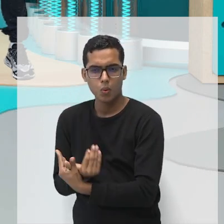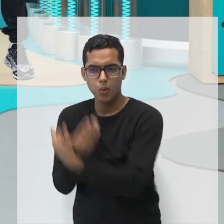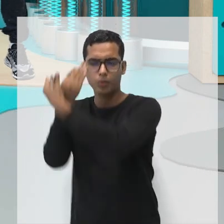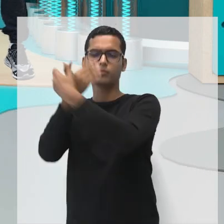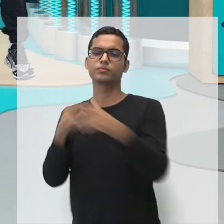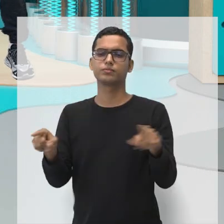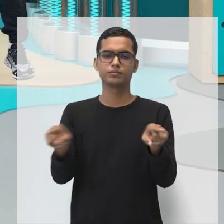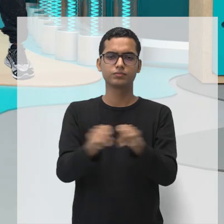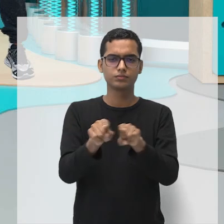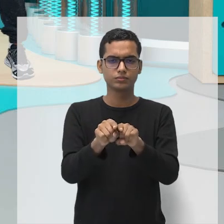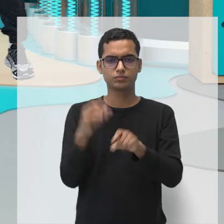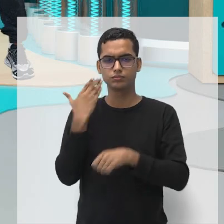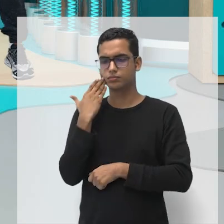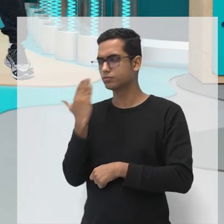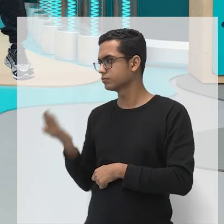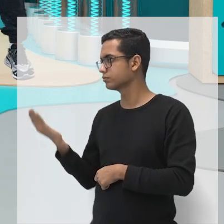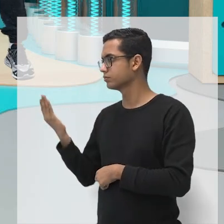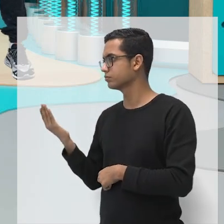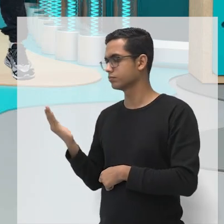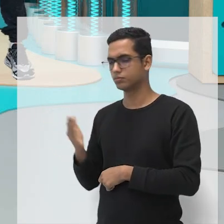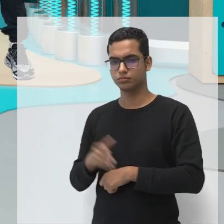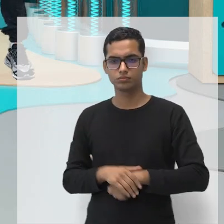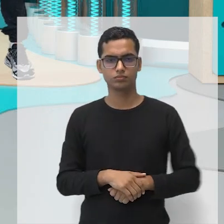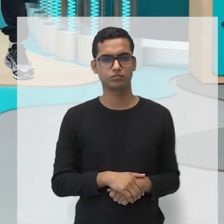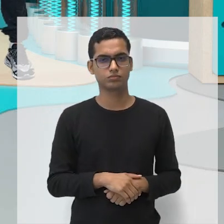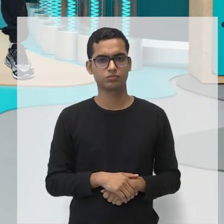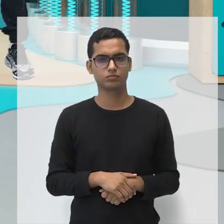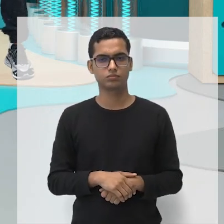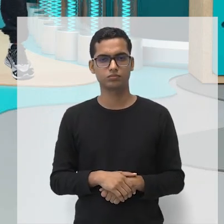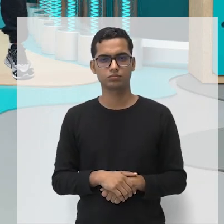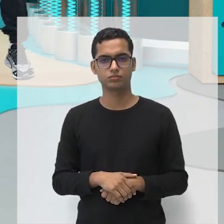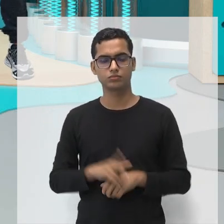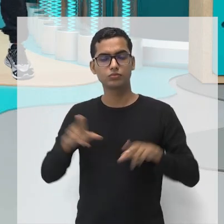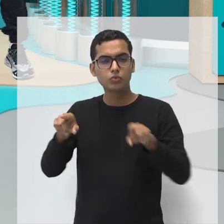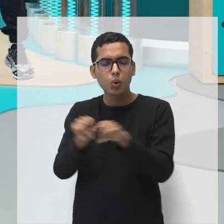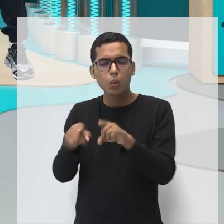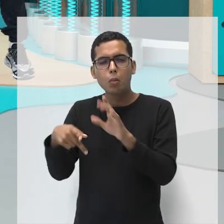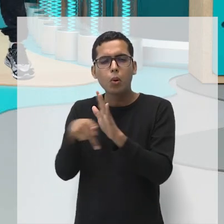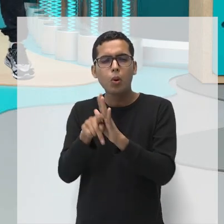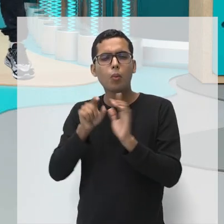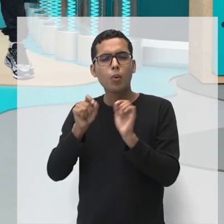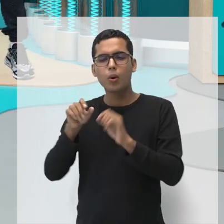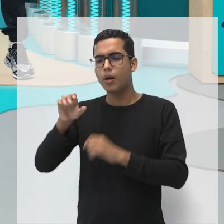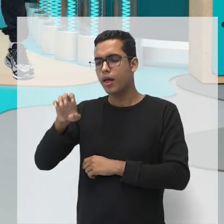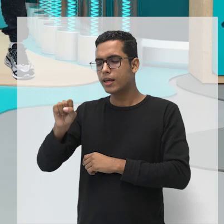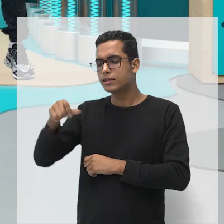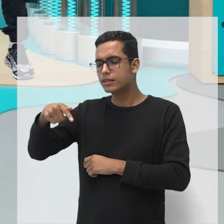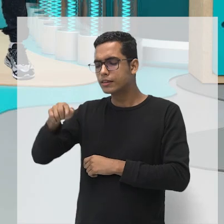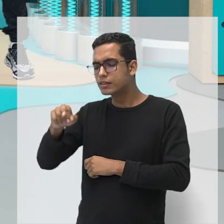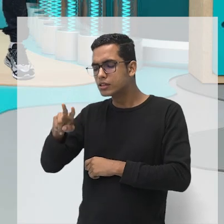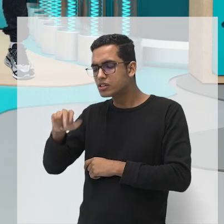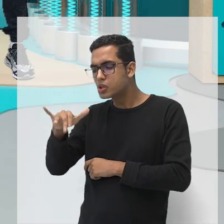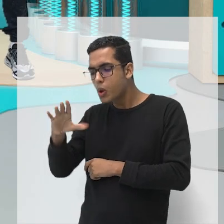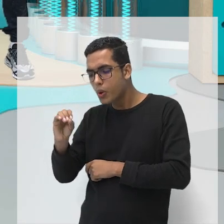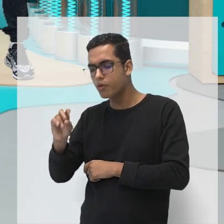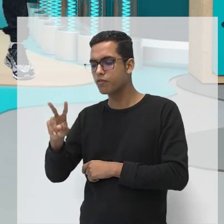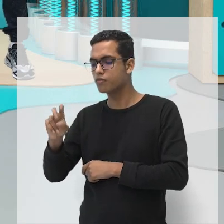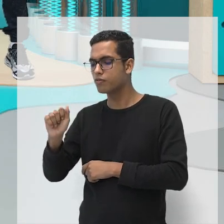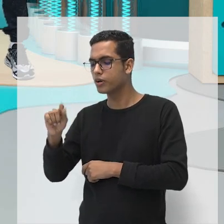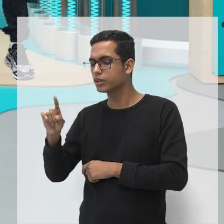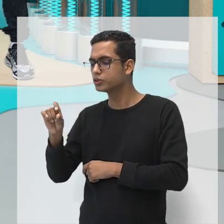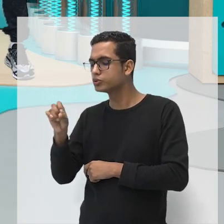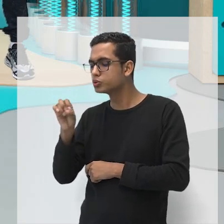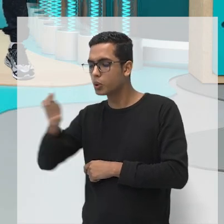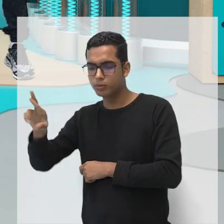animais já nascem adaptados aí como o esquilo voador. O base jump, olha só, de tão empolgante e cheia